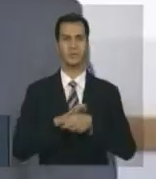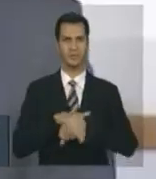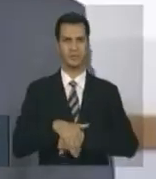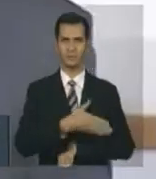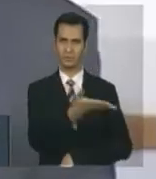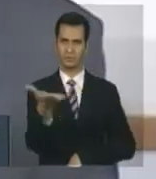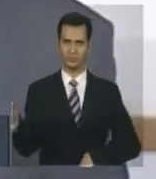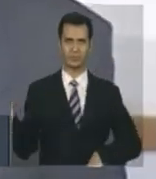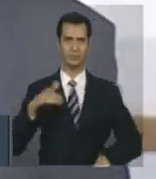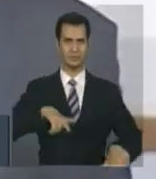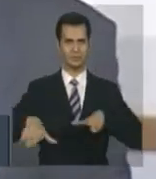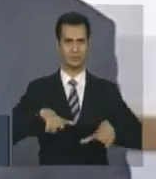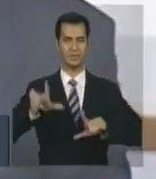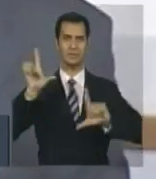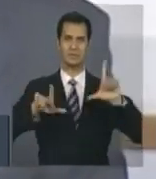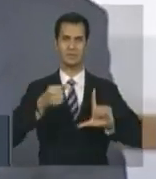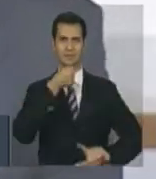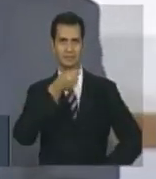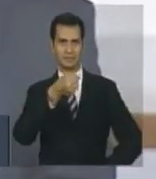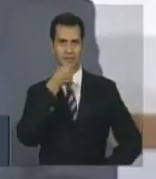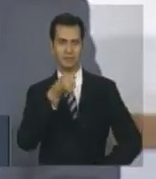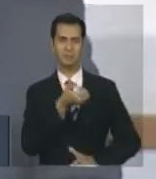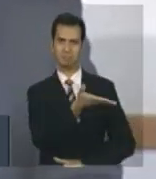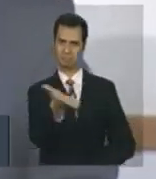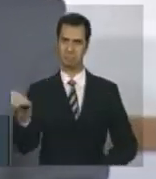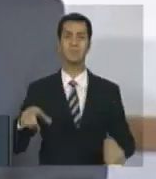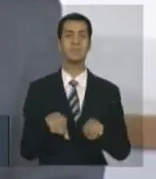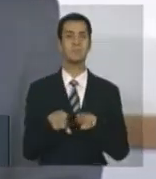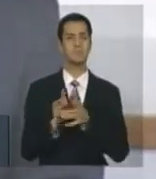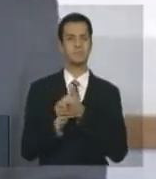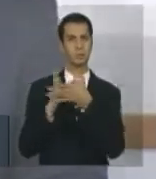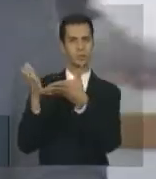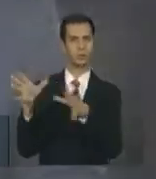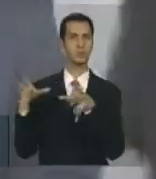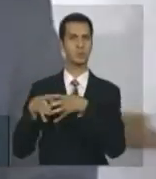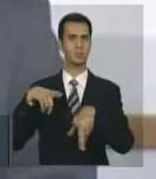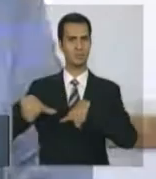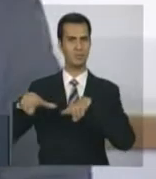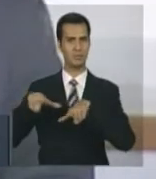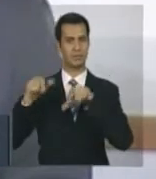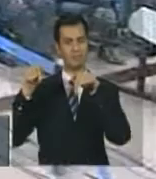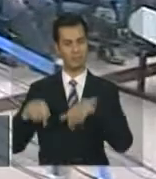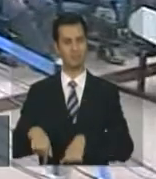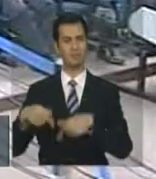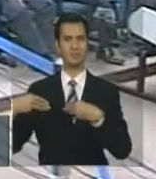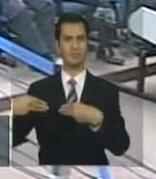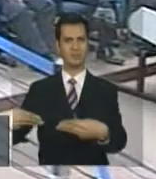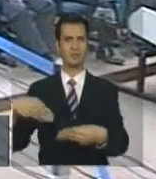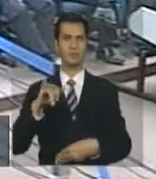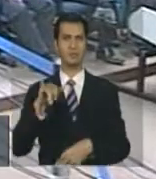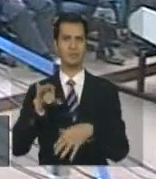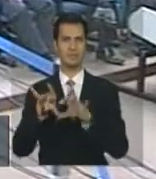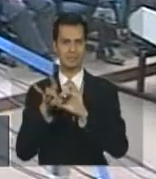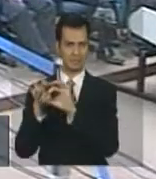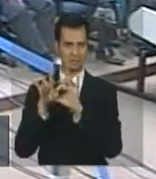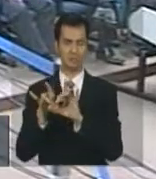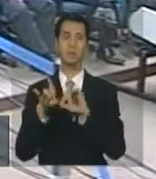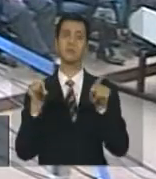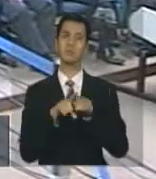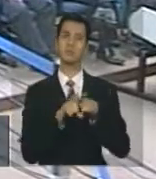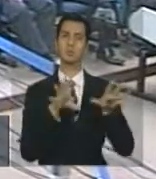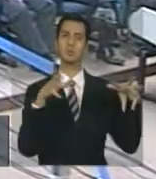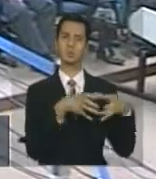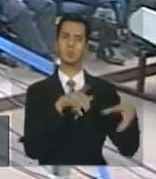da Integração, de forma especial os que fazem a nossa Secretaria Nacional de Defesa Civil.